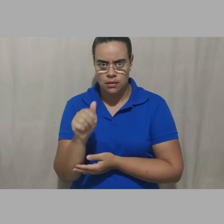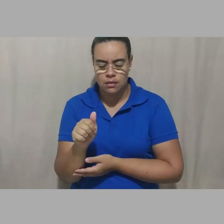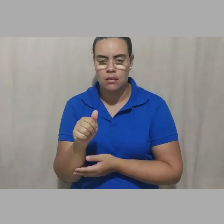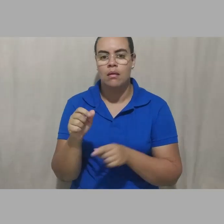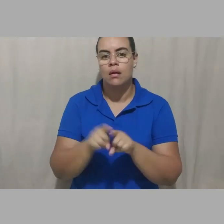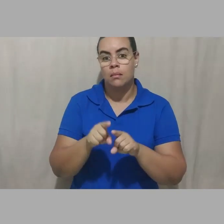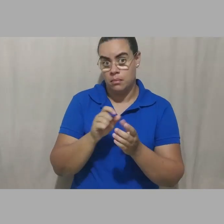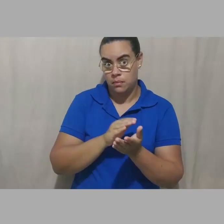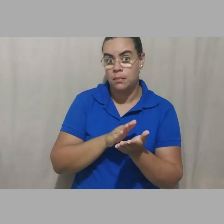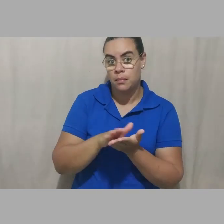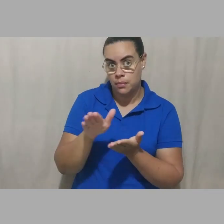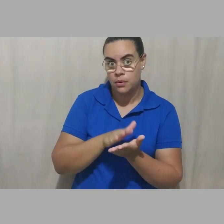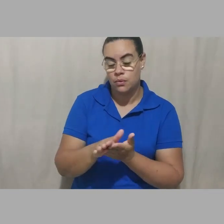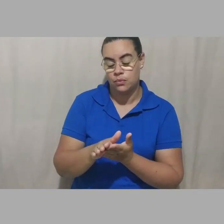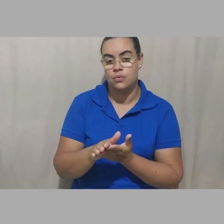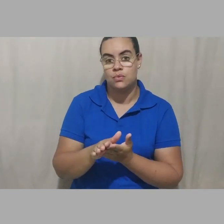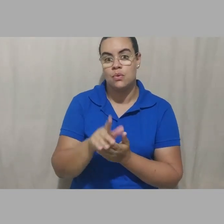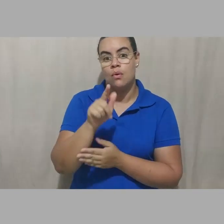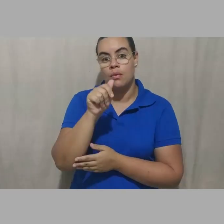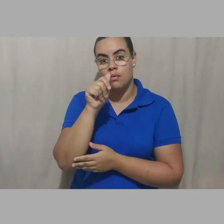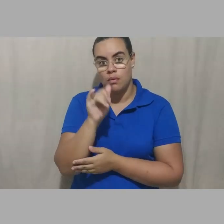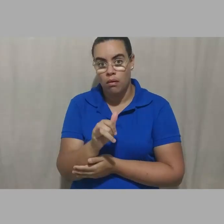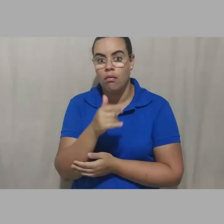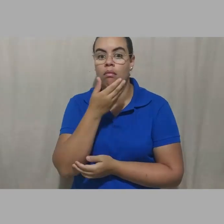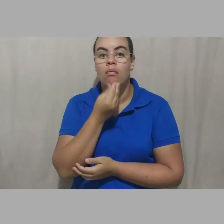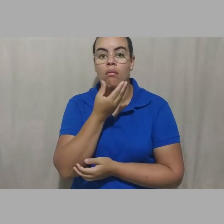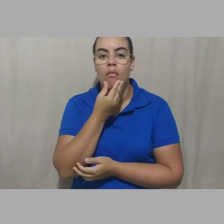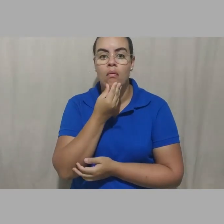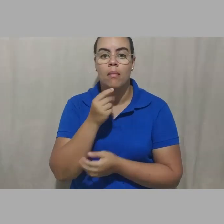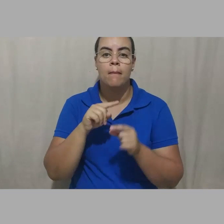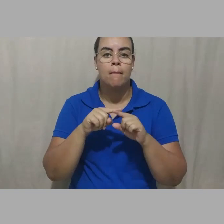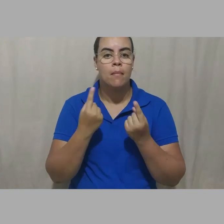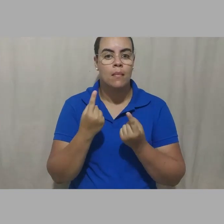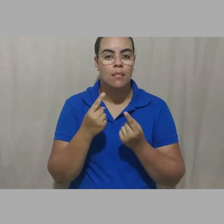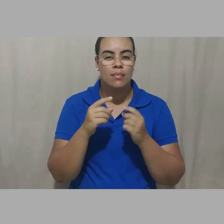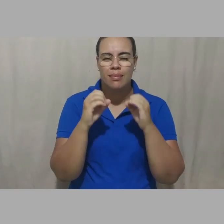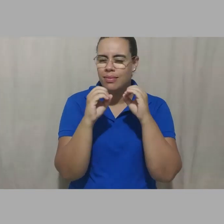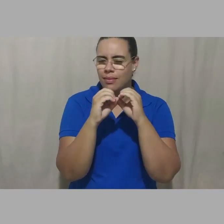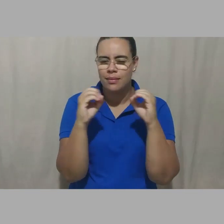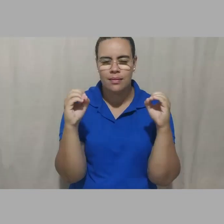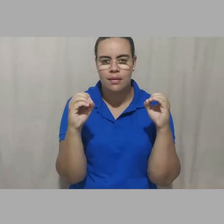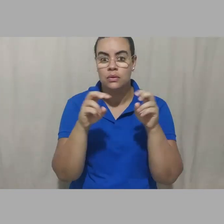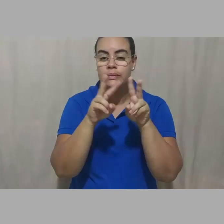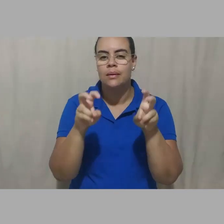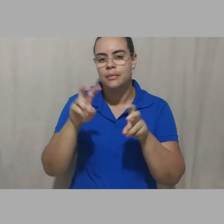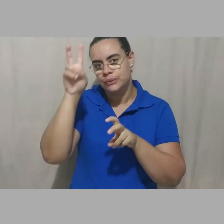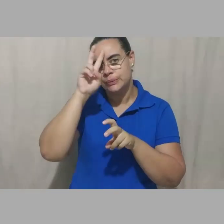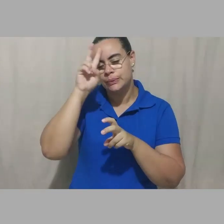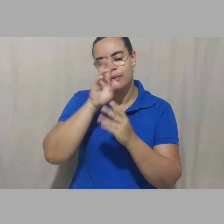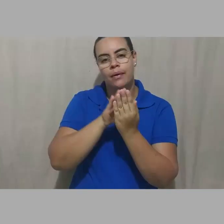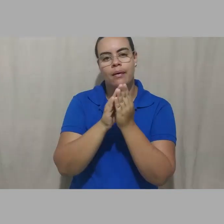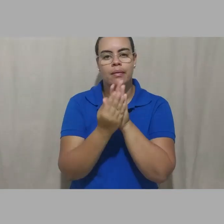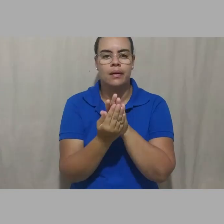Há produção sobre homossexuais masculinos cisgêneros, mas basicamente nada sobre a história trans, muito